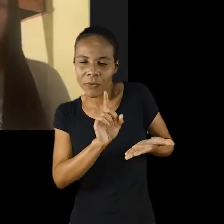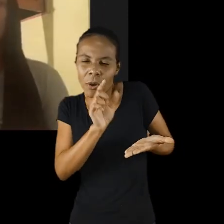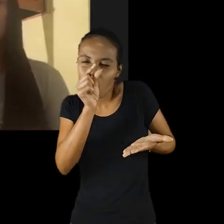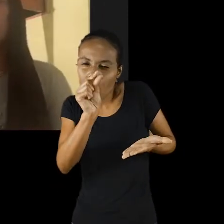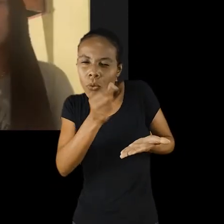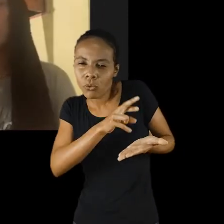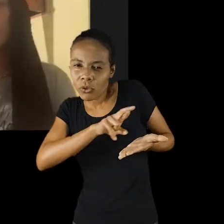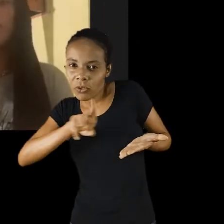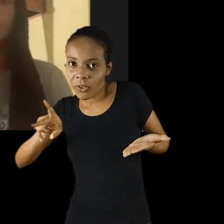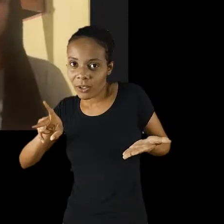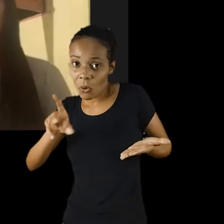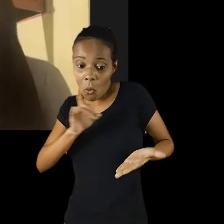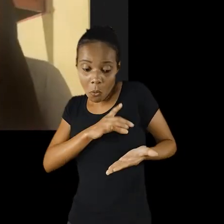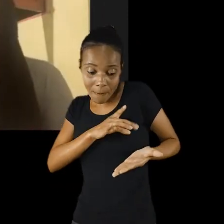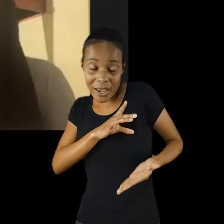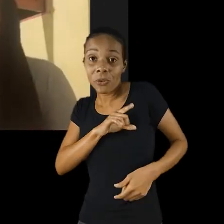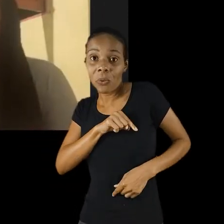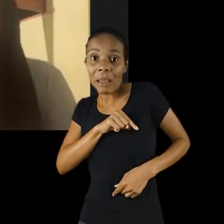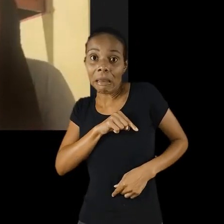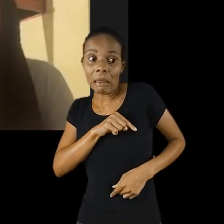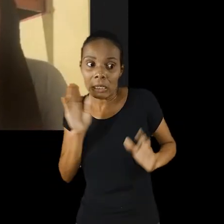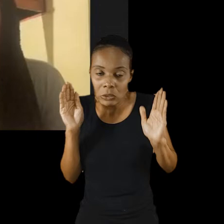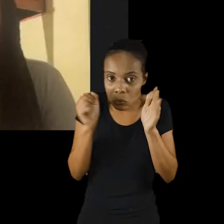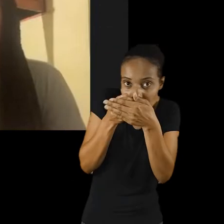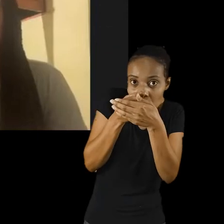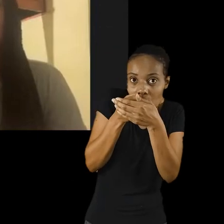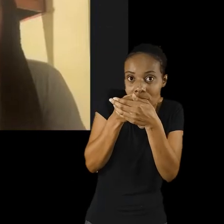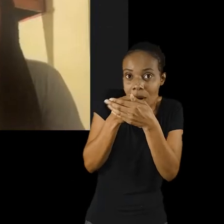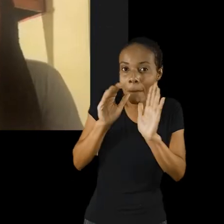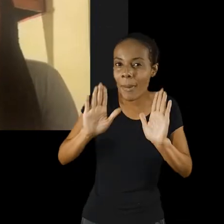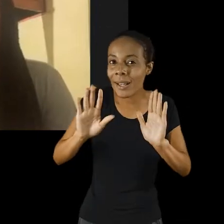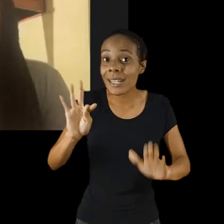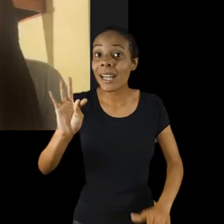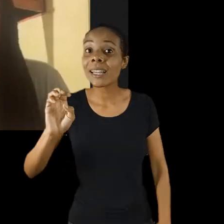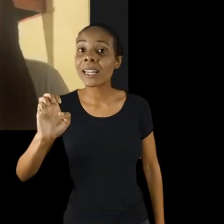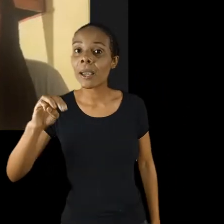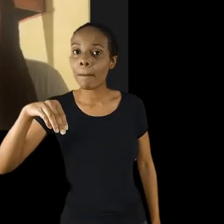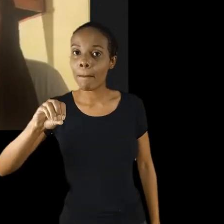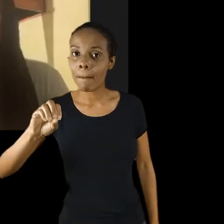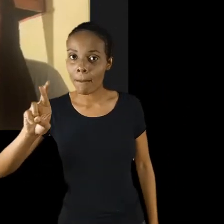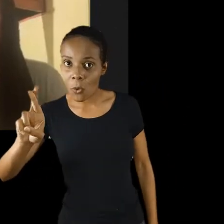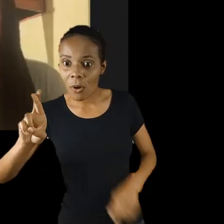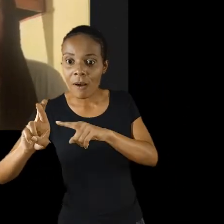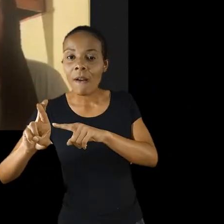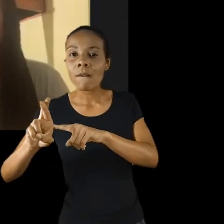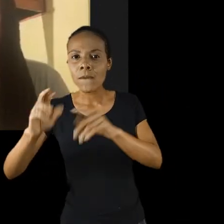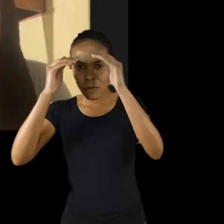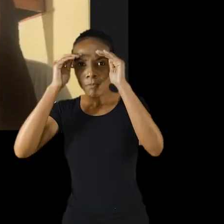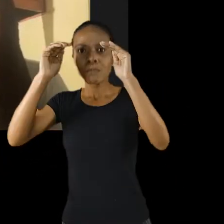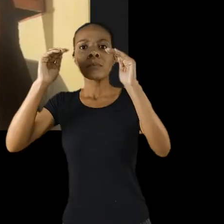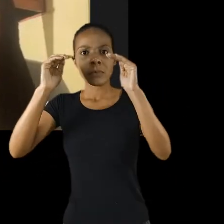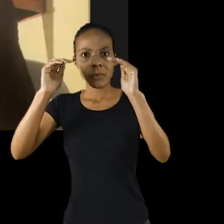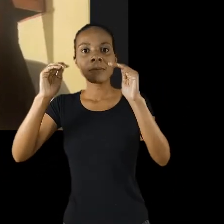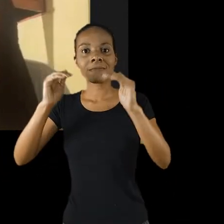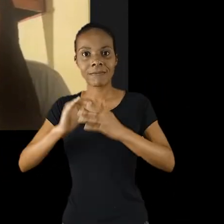esconde, né? O temor, você respeita. E aí eu senti um temor. Eu falei, você quer saber o seguinte? Eu vou tatuar